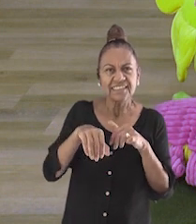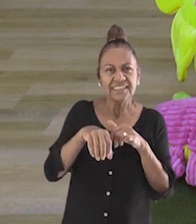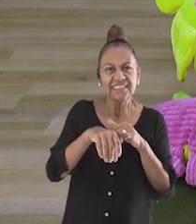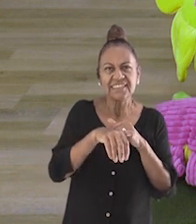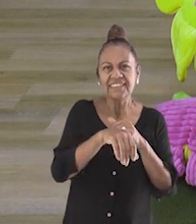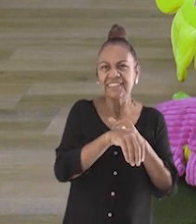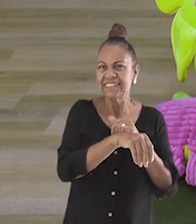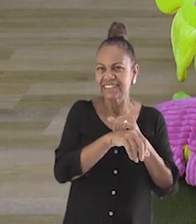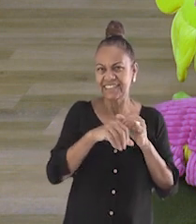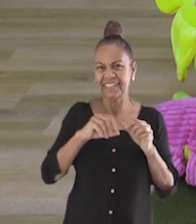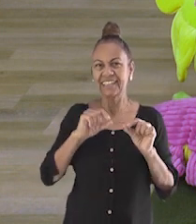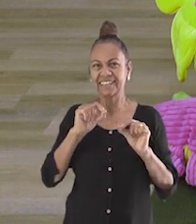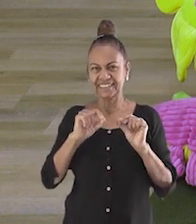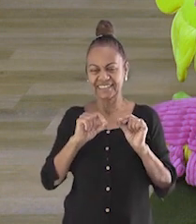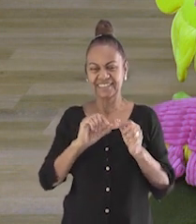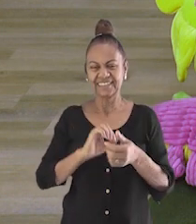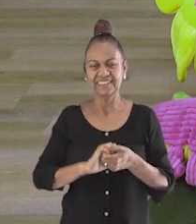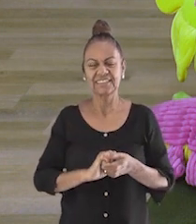centopeia!